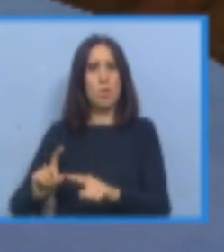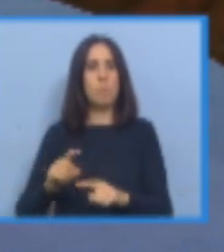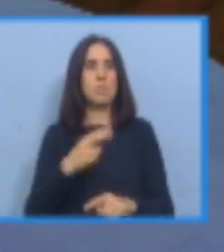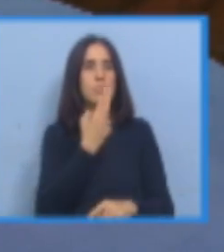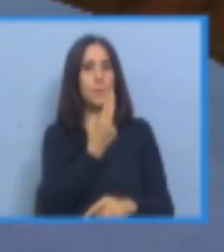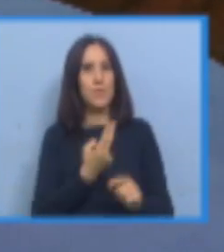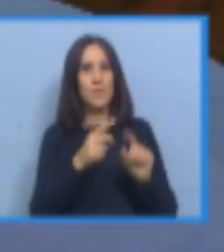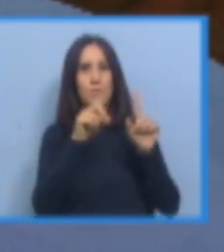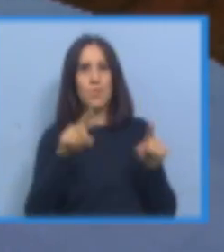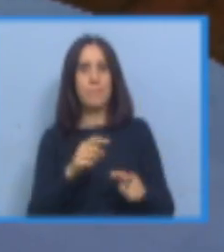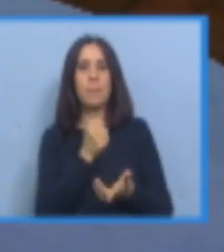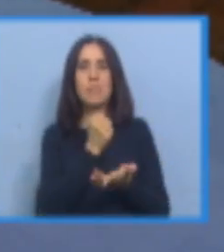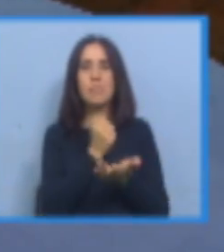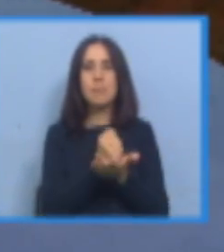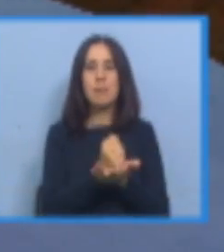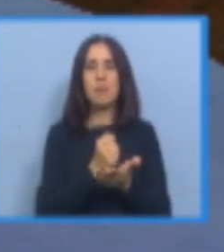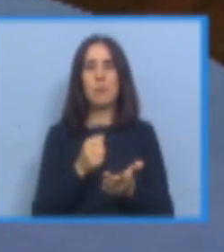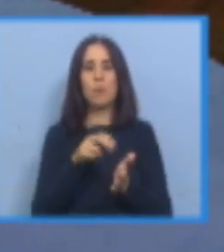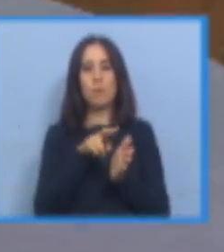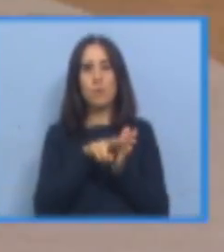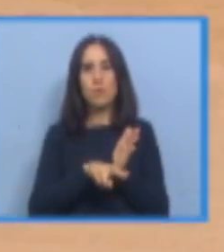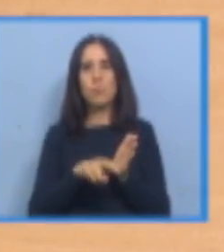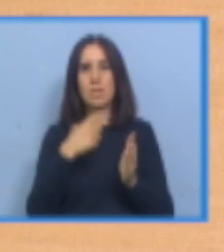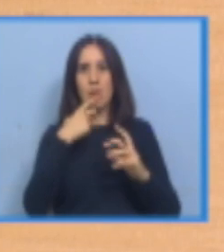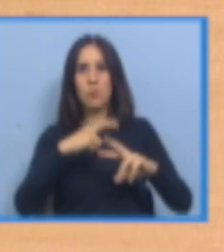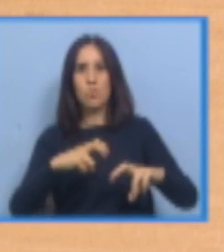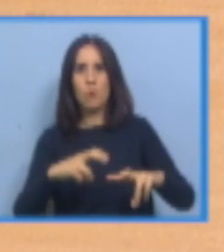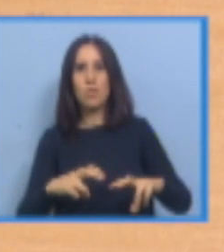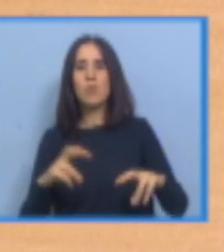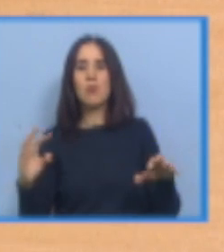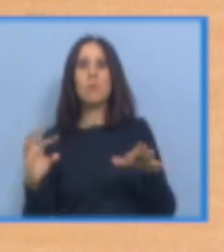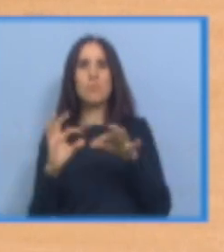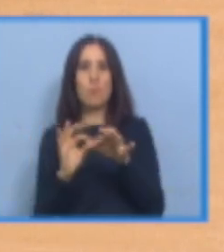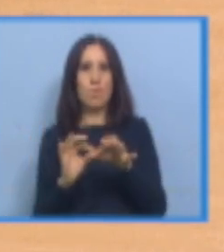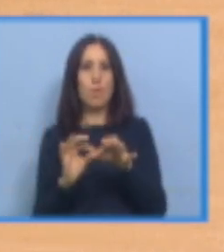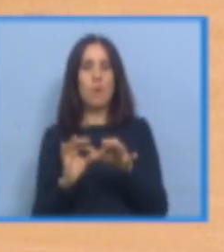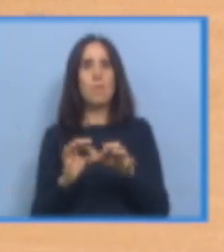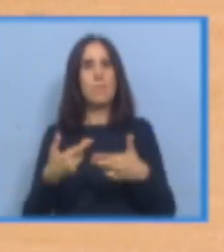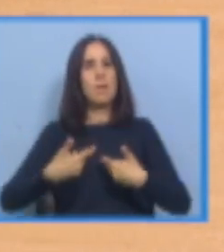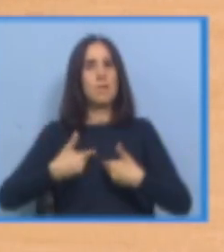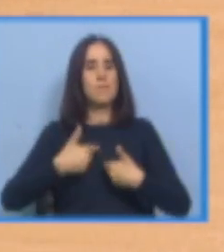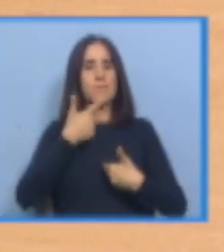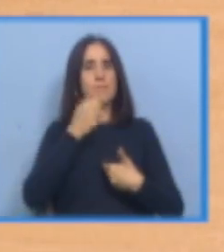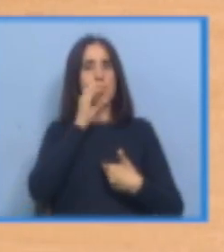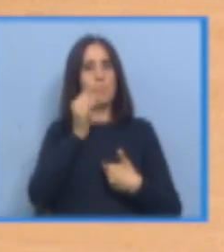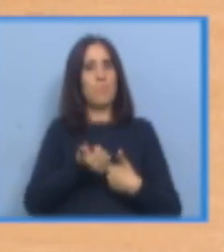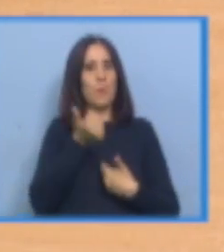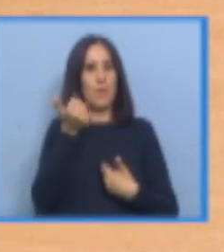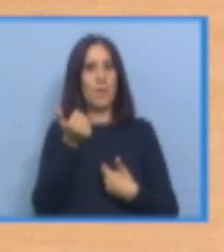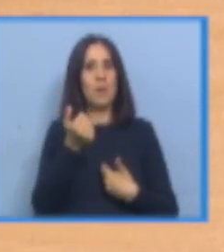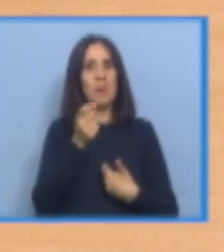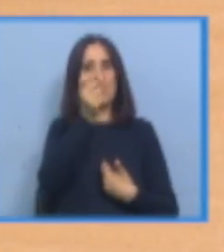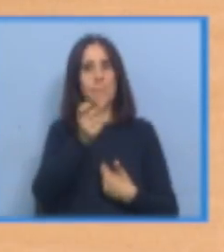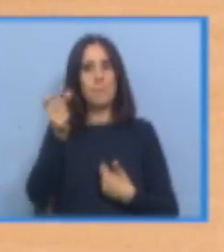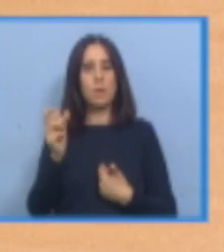pintura, os selos, os túmulos, as fontes arqueológicas concorrem para nos ajudar a perceber melhor o percurso de muitos